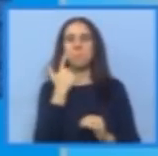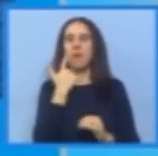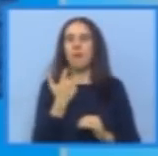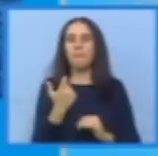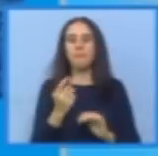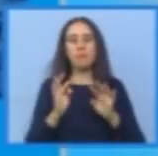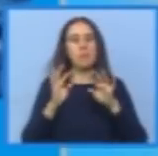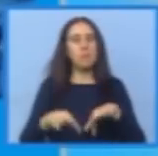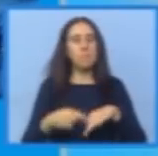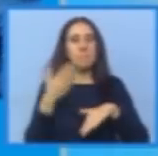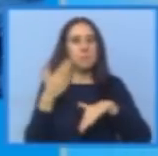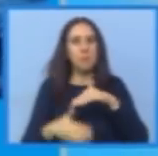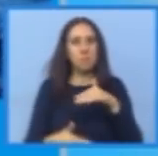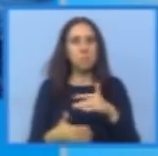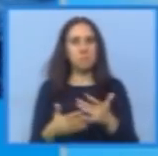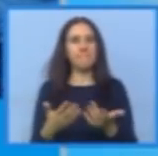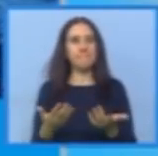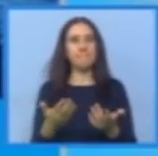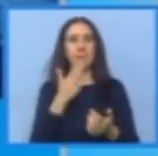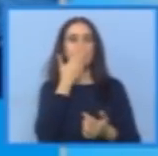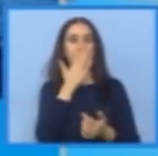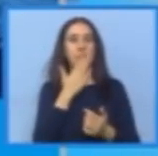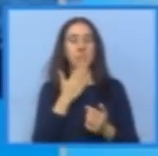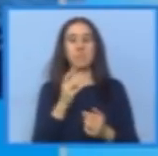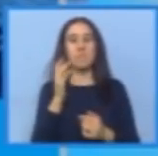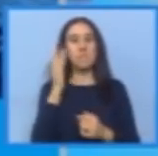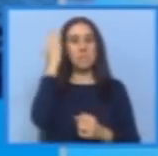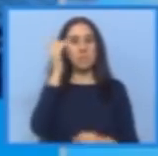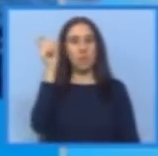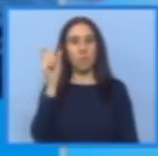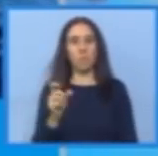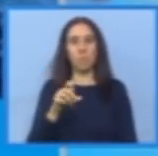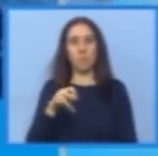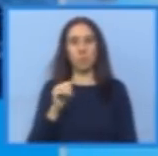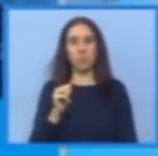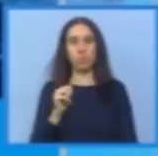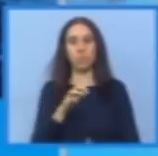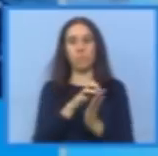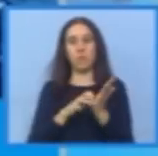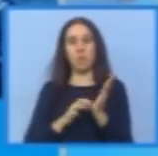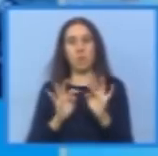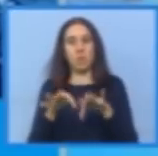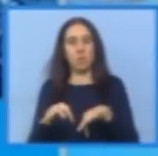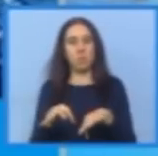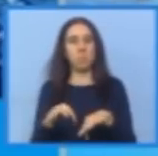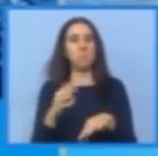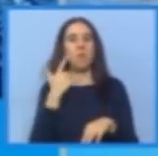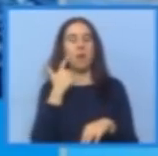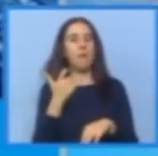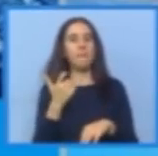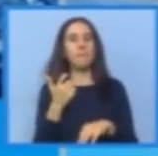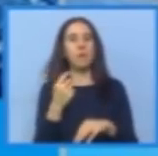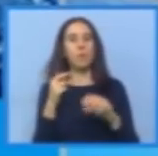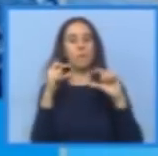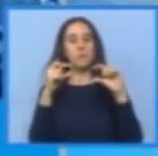uma maneira abrupta. Parece que o final de São Marcos seria não os últimos